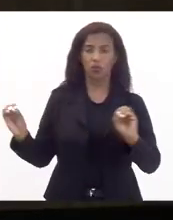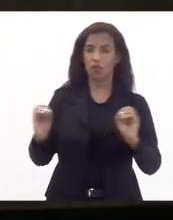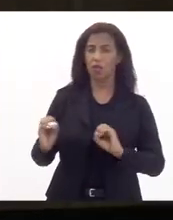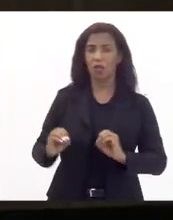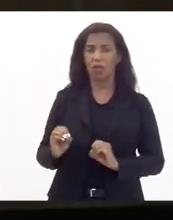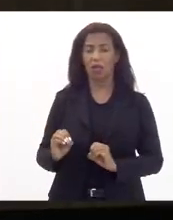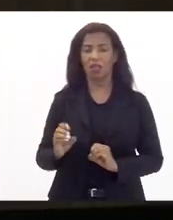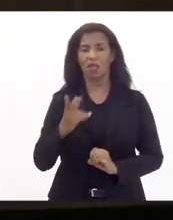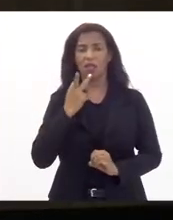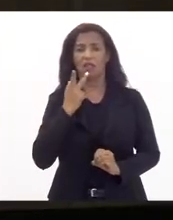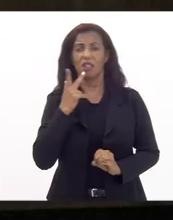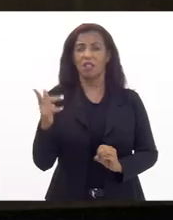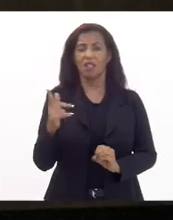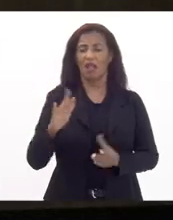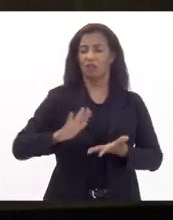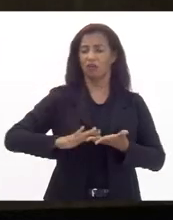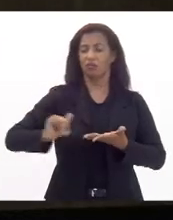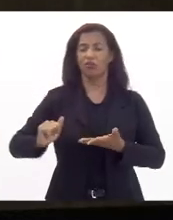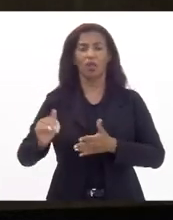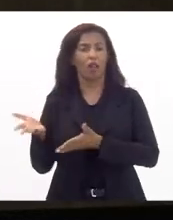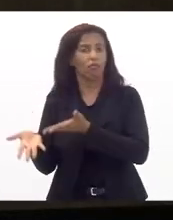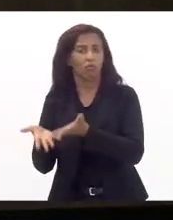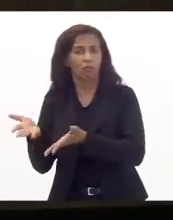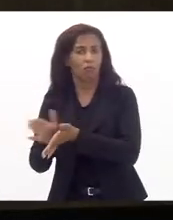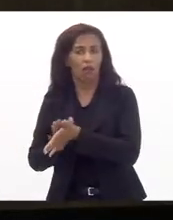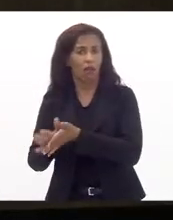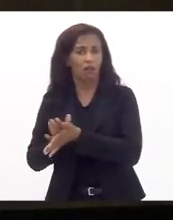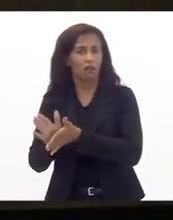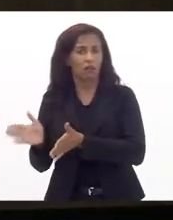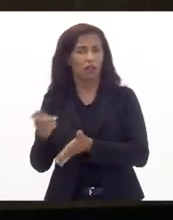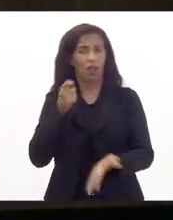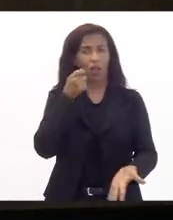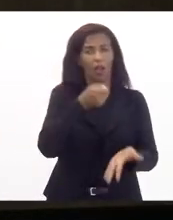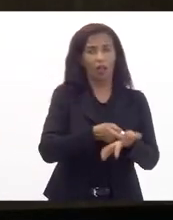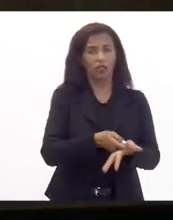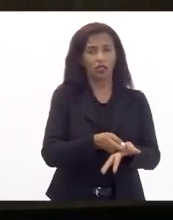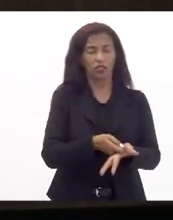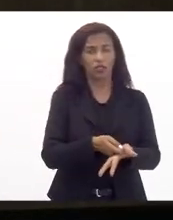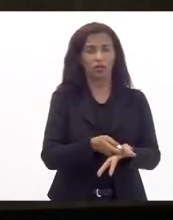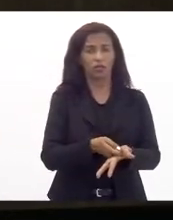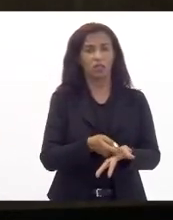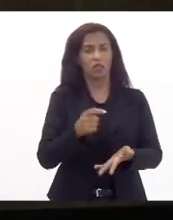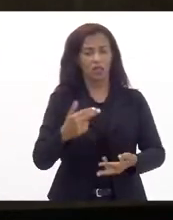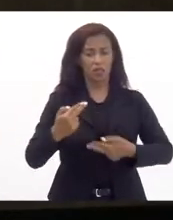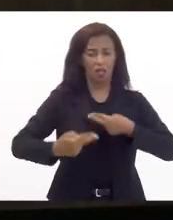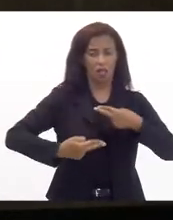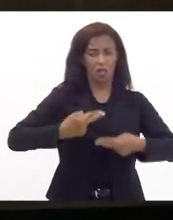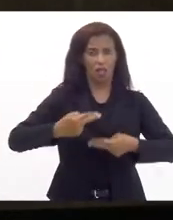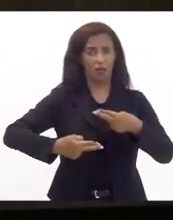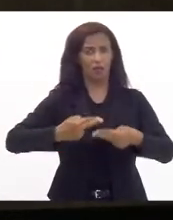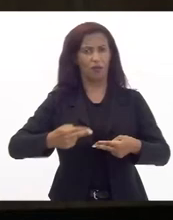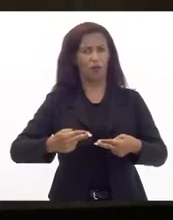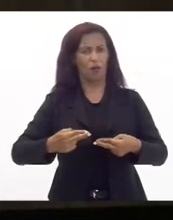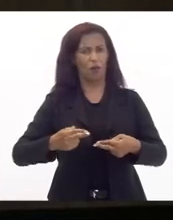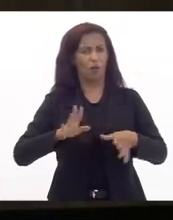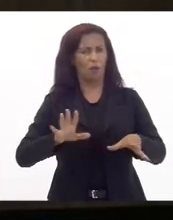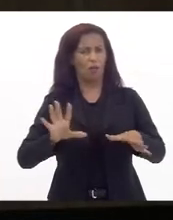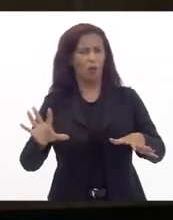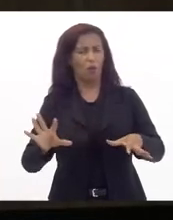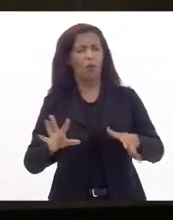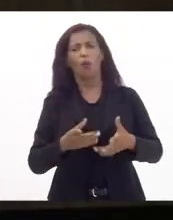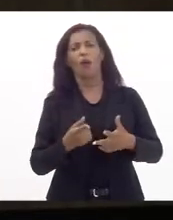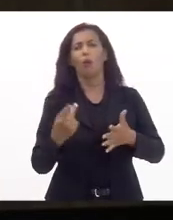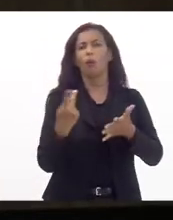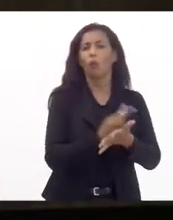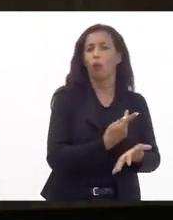aqui que é procrastinar por para pressionar não se trata disso a gente quer garantir que essa reforma não seja um arremedo